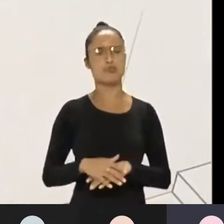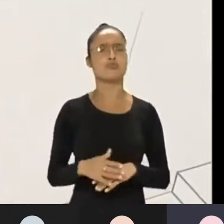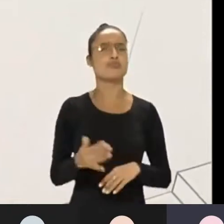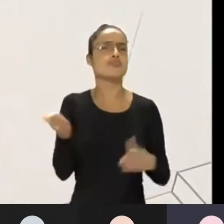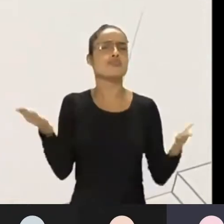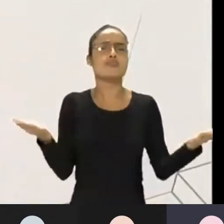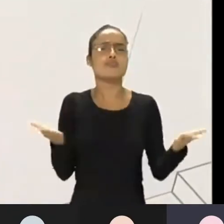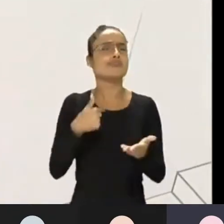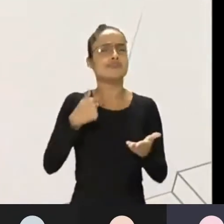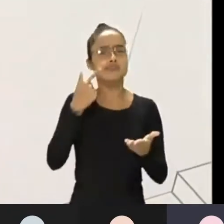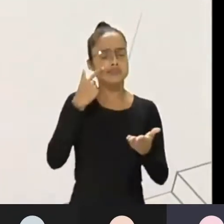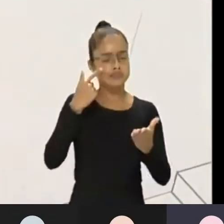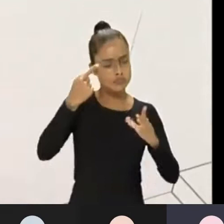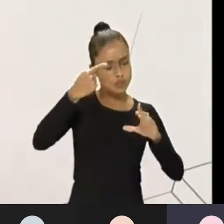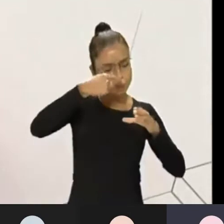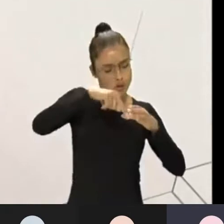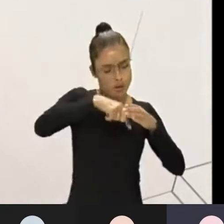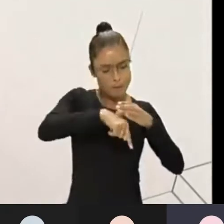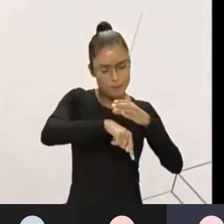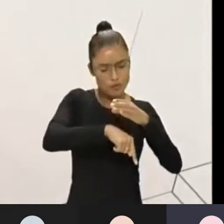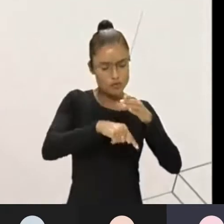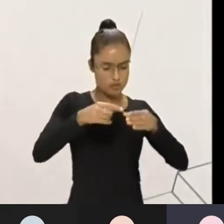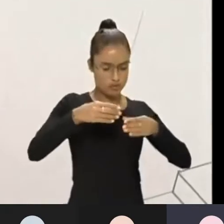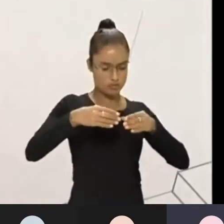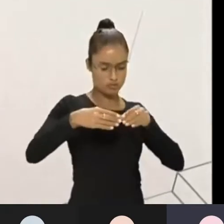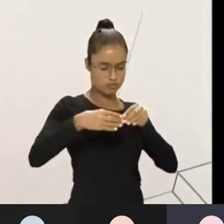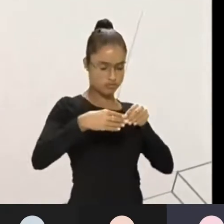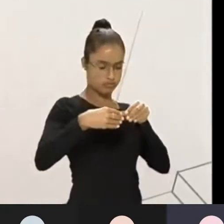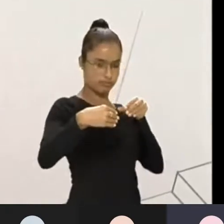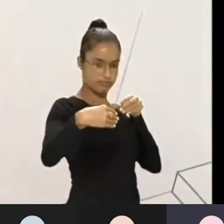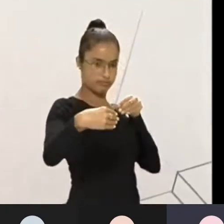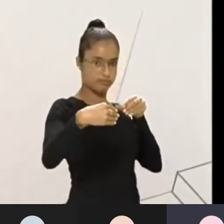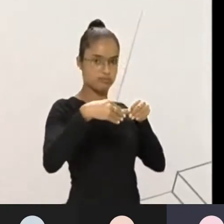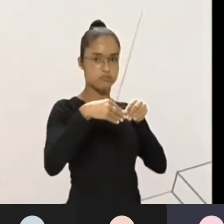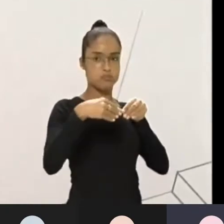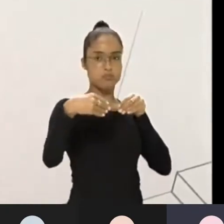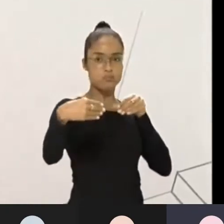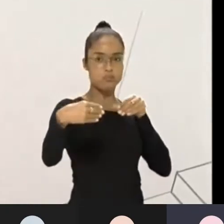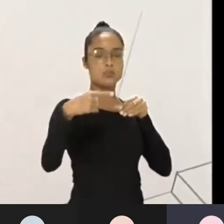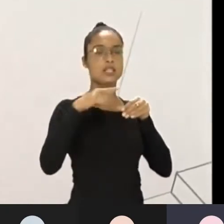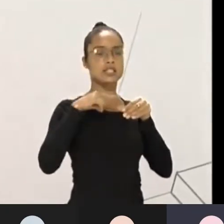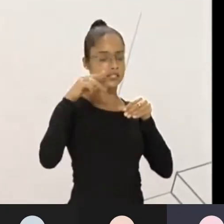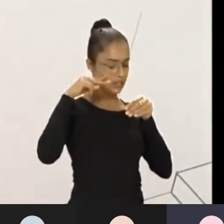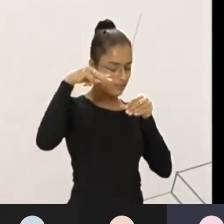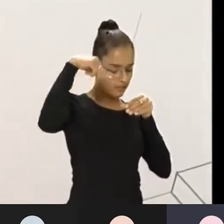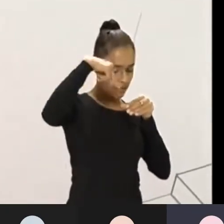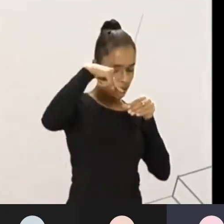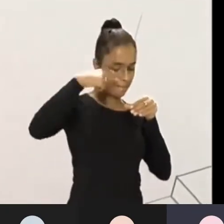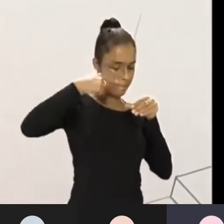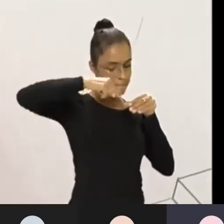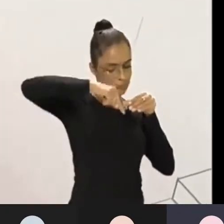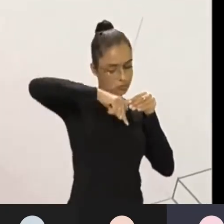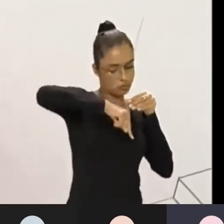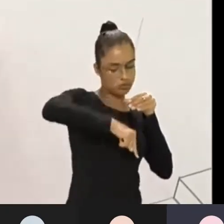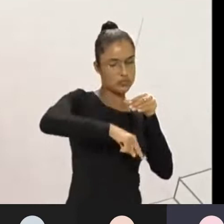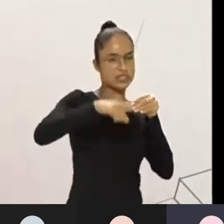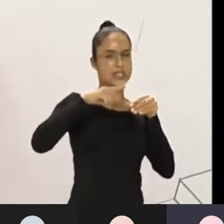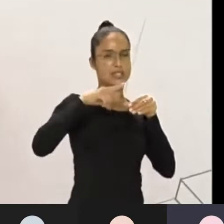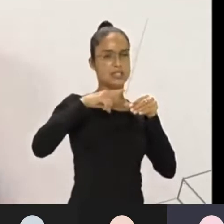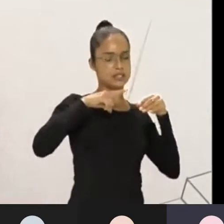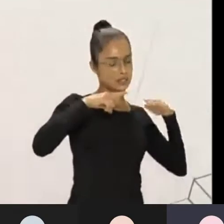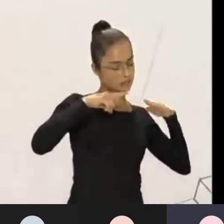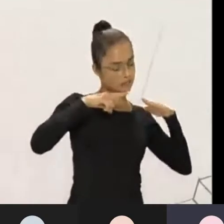Na profundidade, então eu tenho aqui a vista lateral. A vista lateral tinha um plano paralelo, aliás, perpendicular aqui, e um